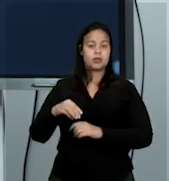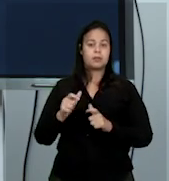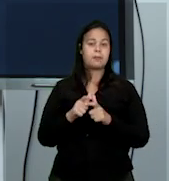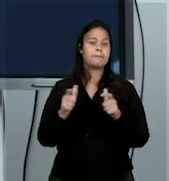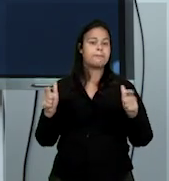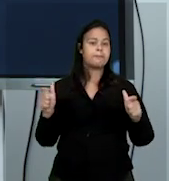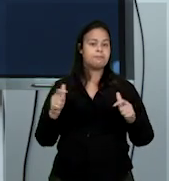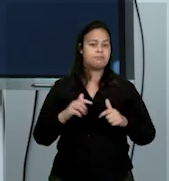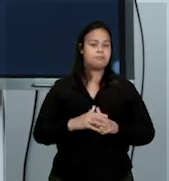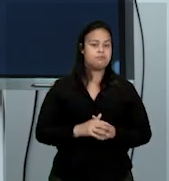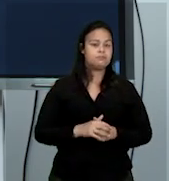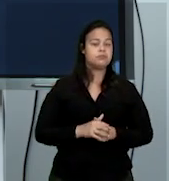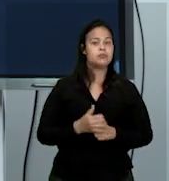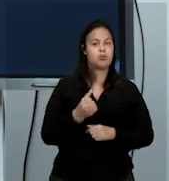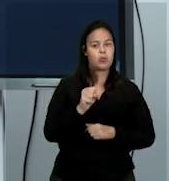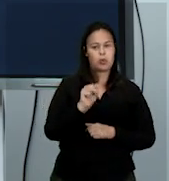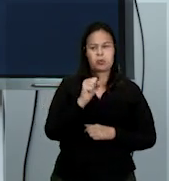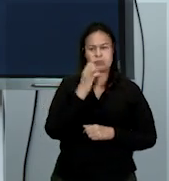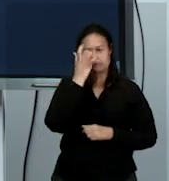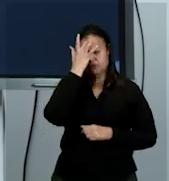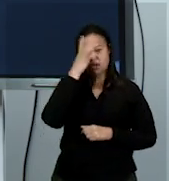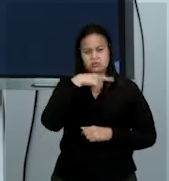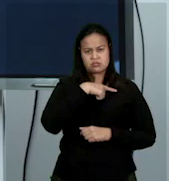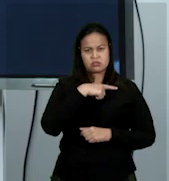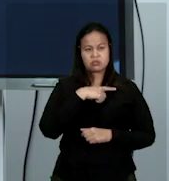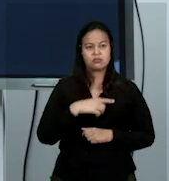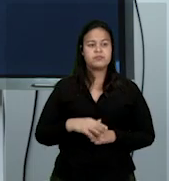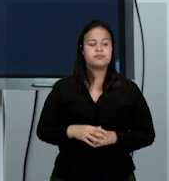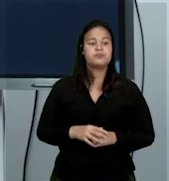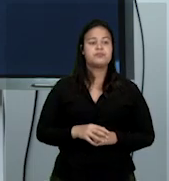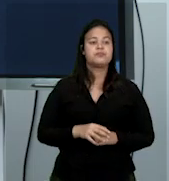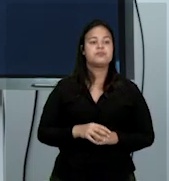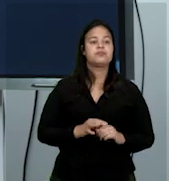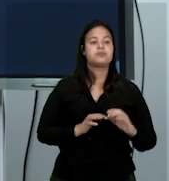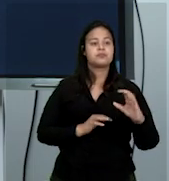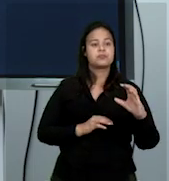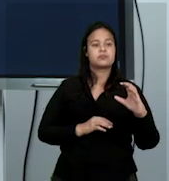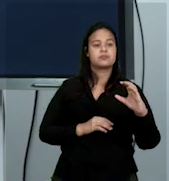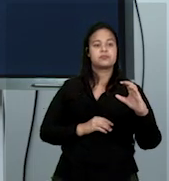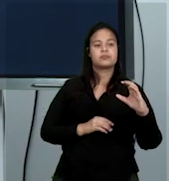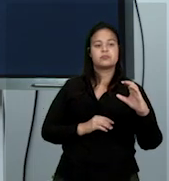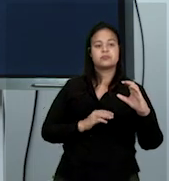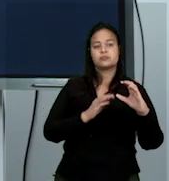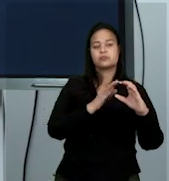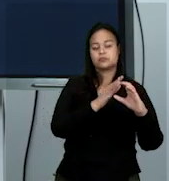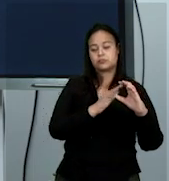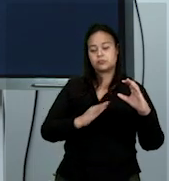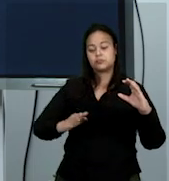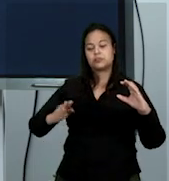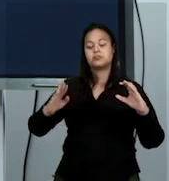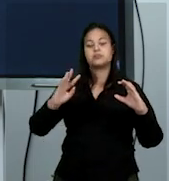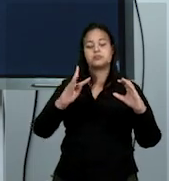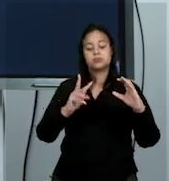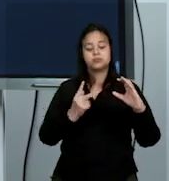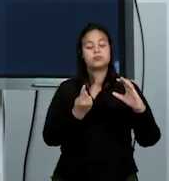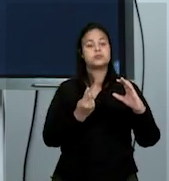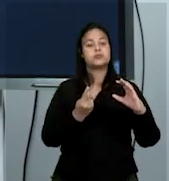Mas aqui nós vamos fazer com 8 que fica fácil. De B até H, então, como é a metade, tem 4 metros, né?